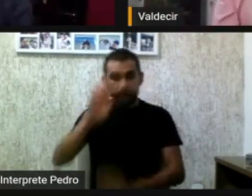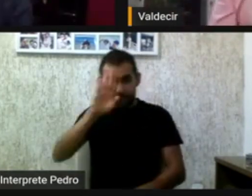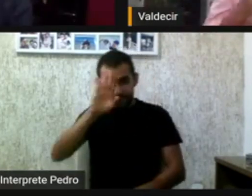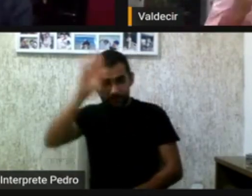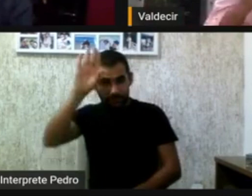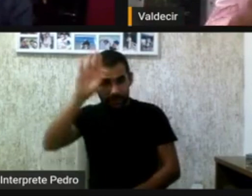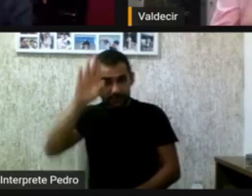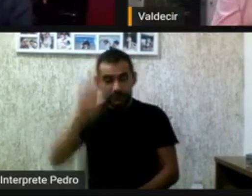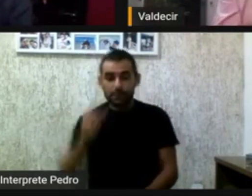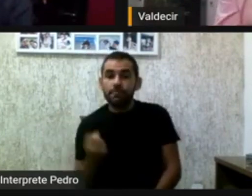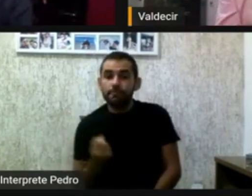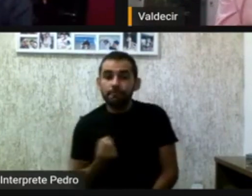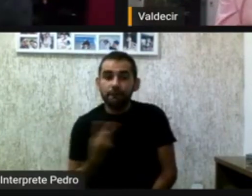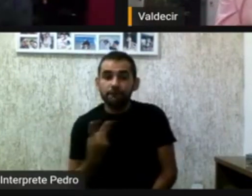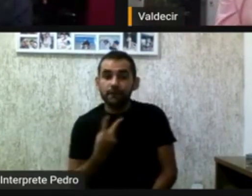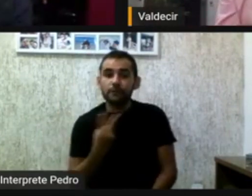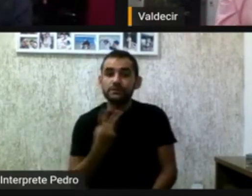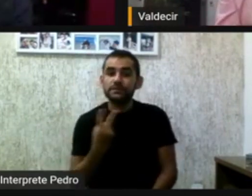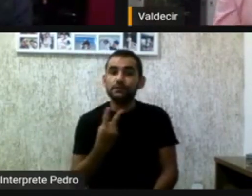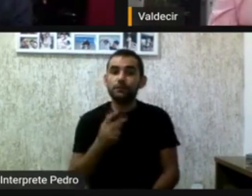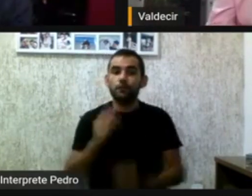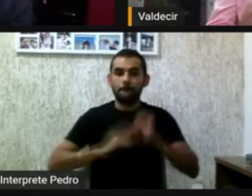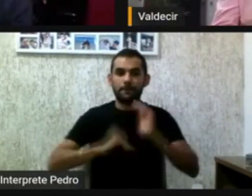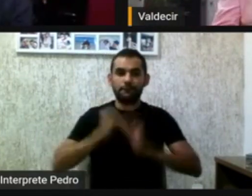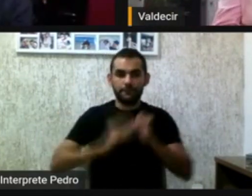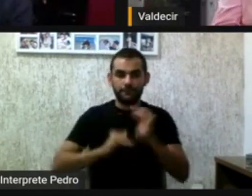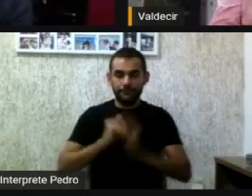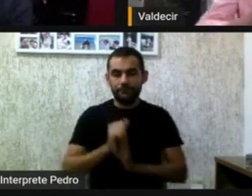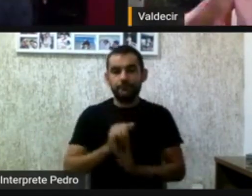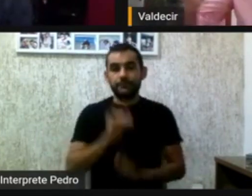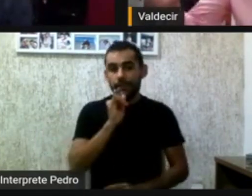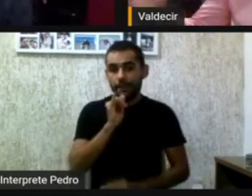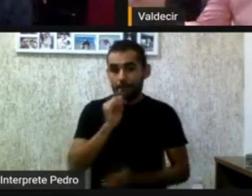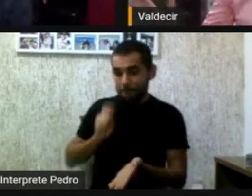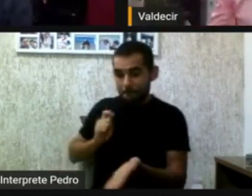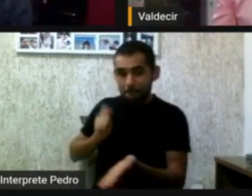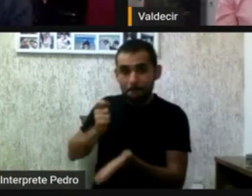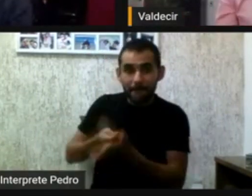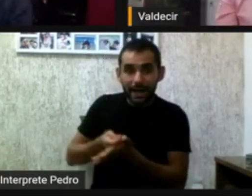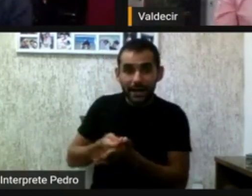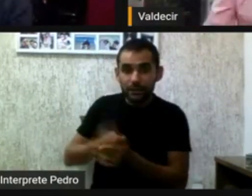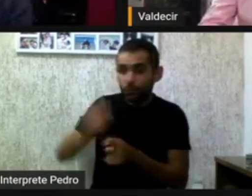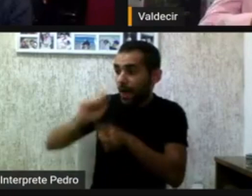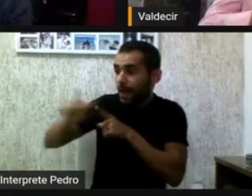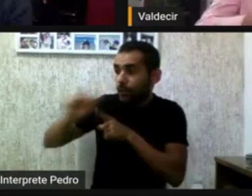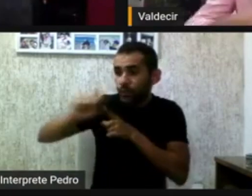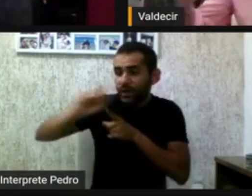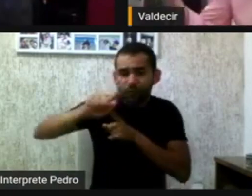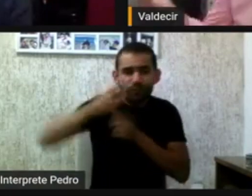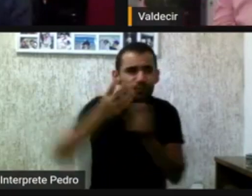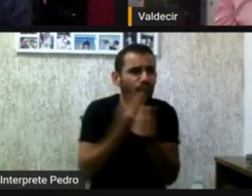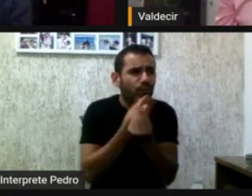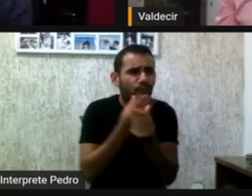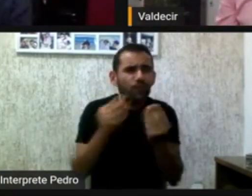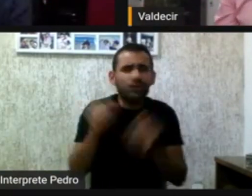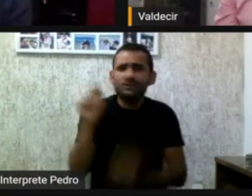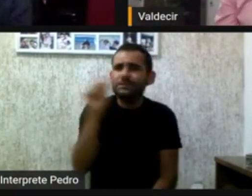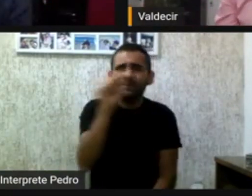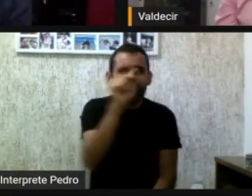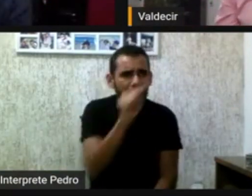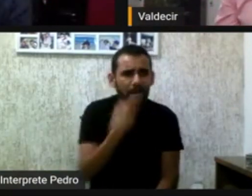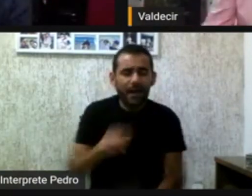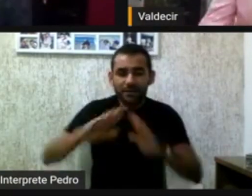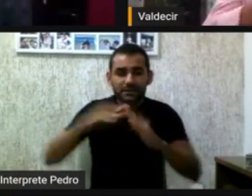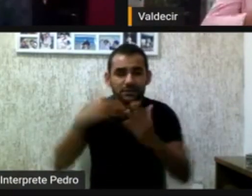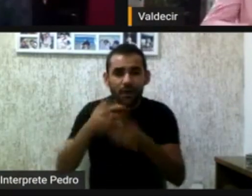principalmente na valorização dos nossos profissionais? Nós pagamos muito aluguel em São João del Rei. Nós temos muitas escolas alugadas